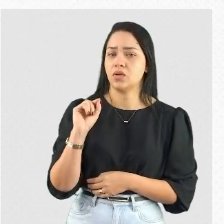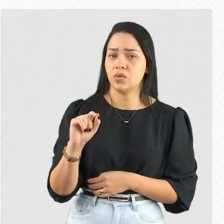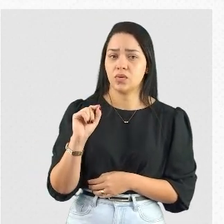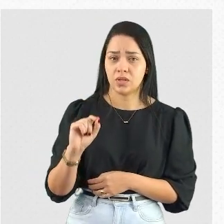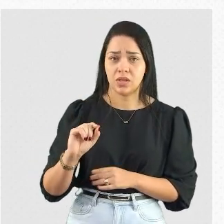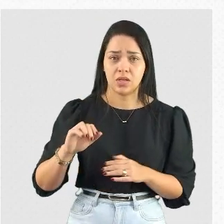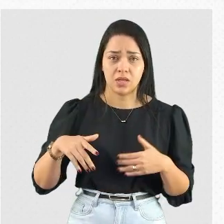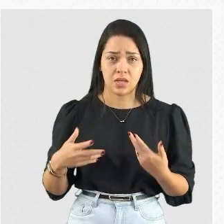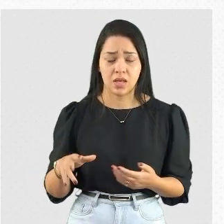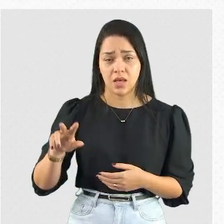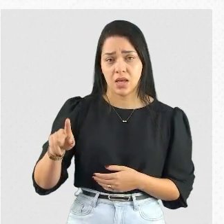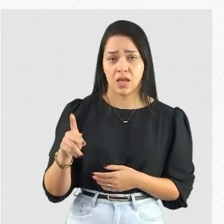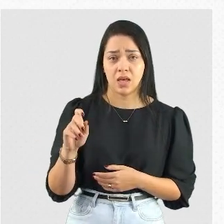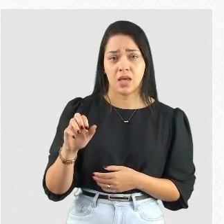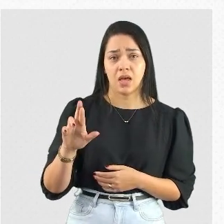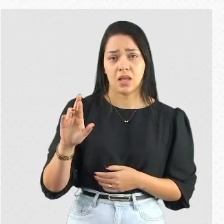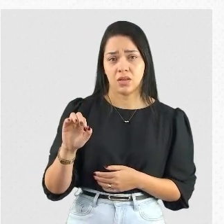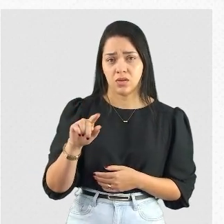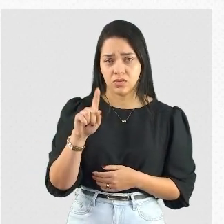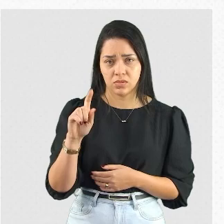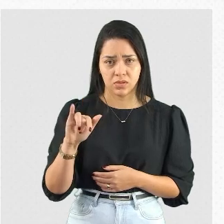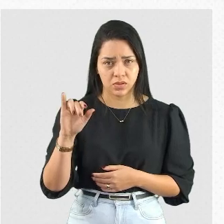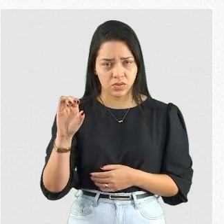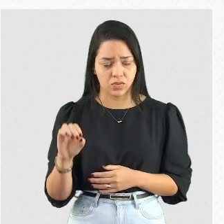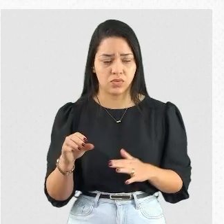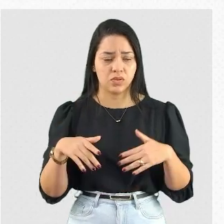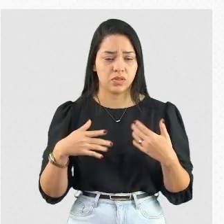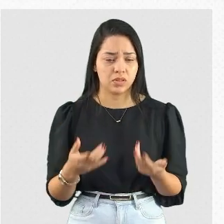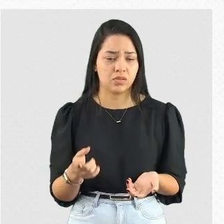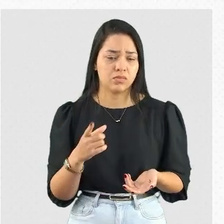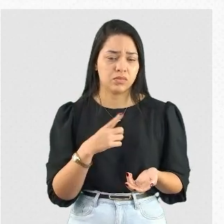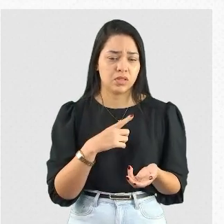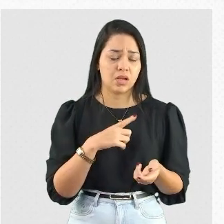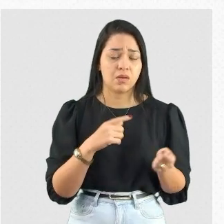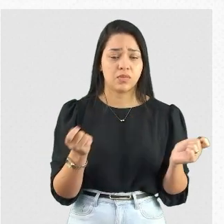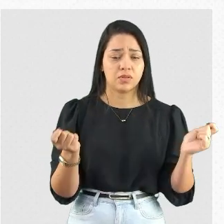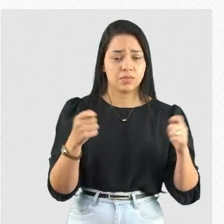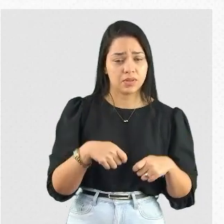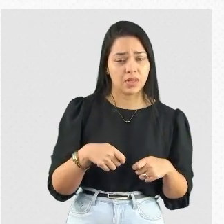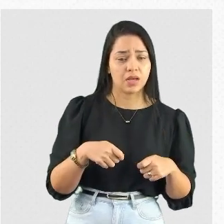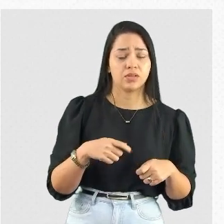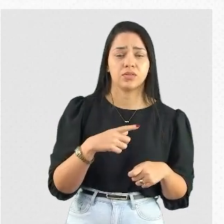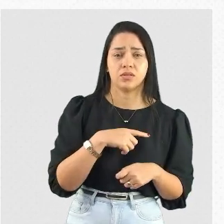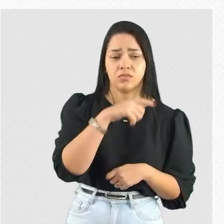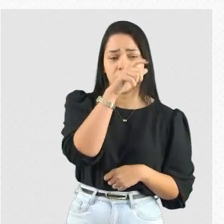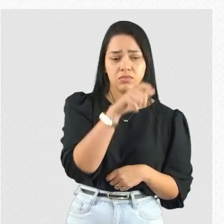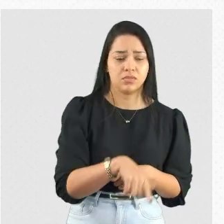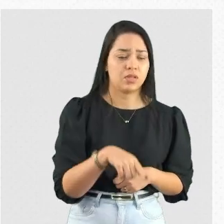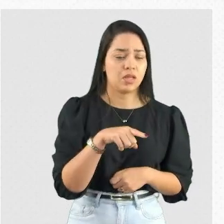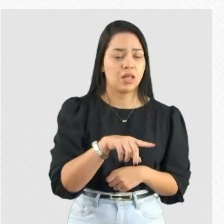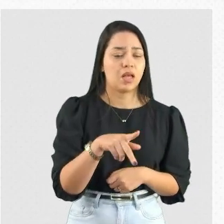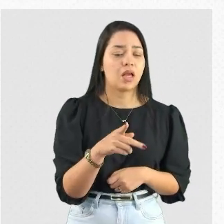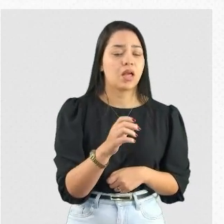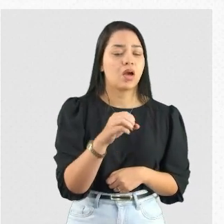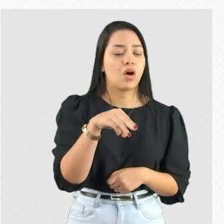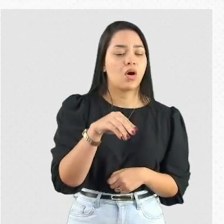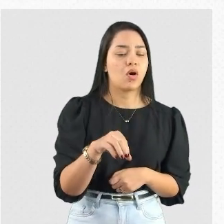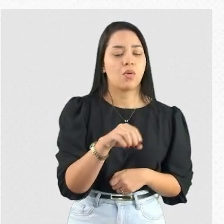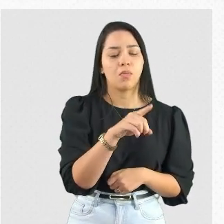são heterozigotos, tá, pessoal? Então, eu tenho a possibilidade de formar um indivíduo que ele é